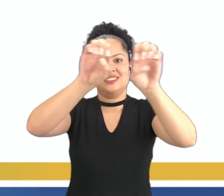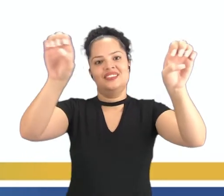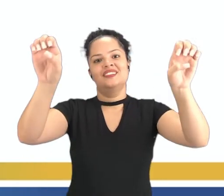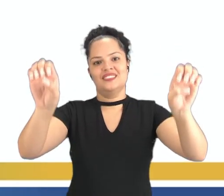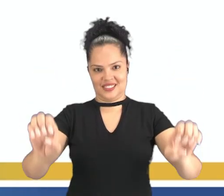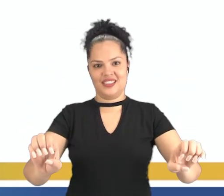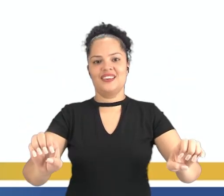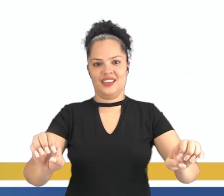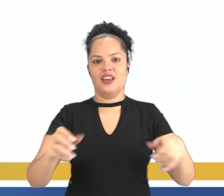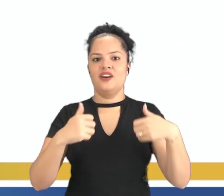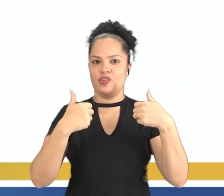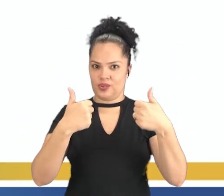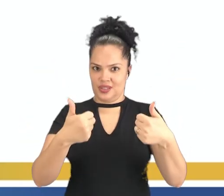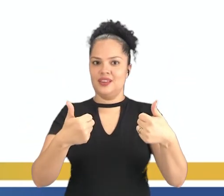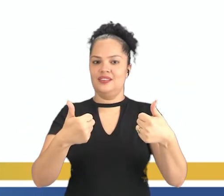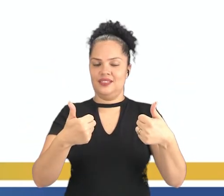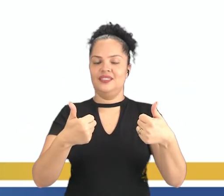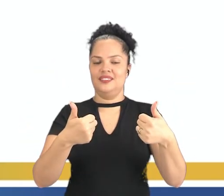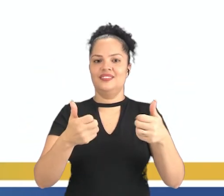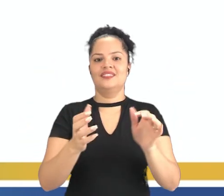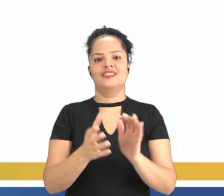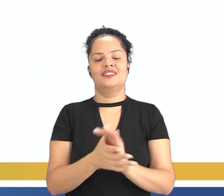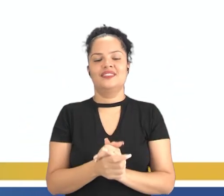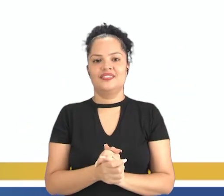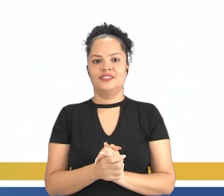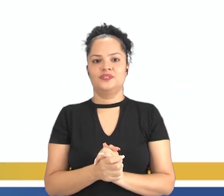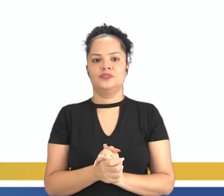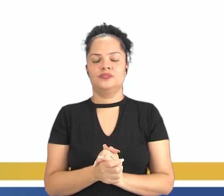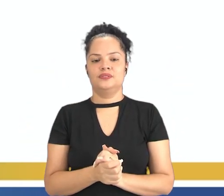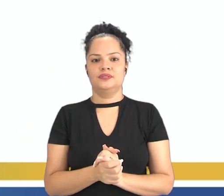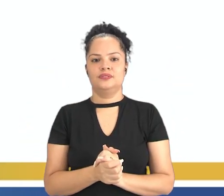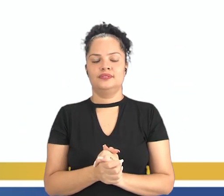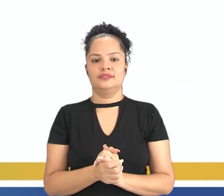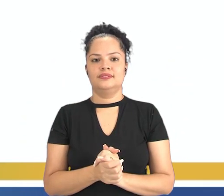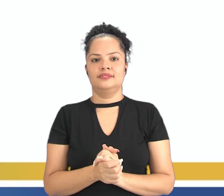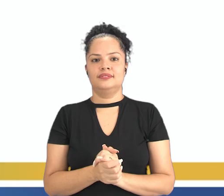Esquema, ok? Essa parte aí está se referindo a esquema.